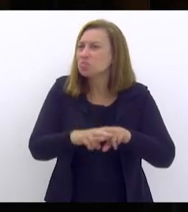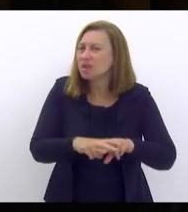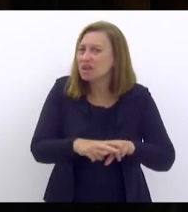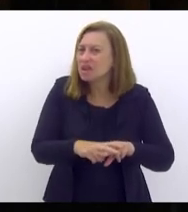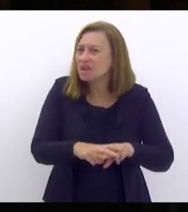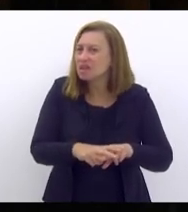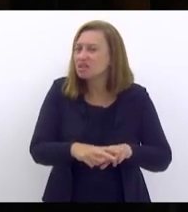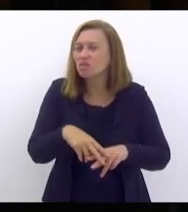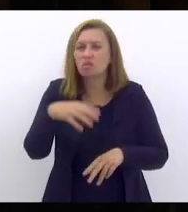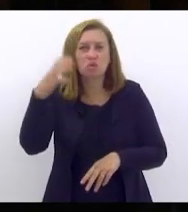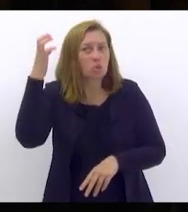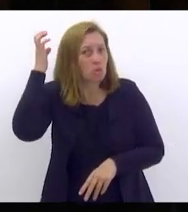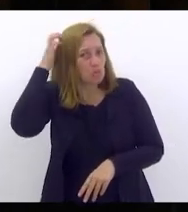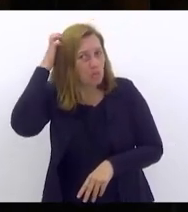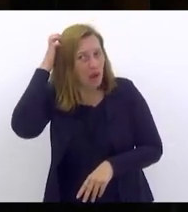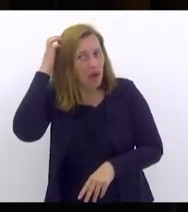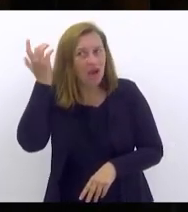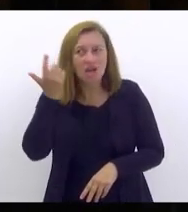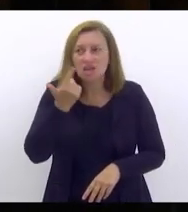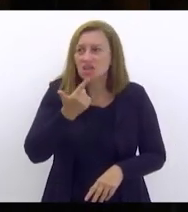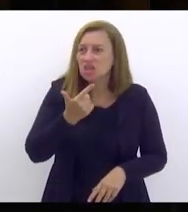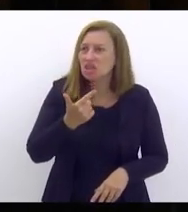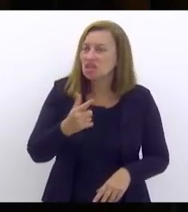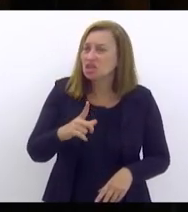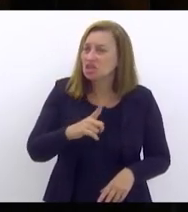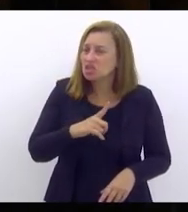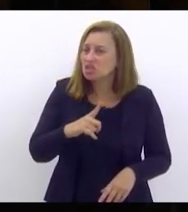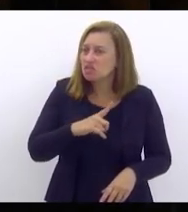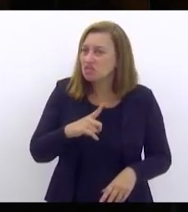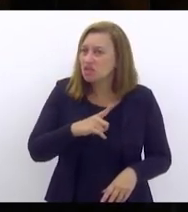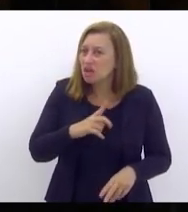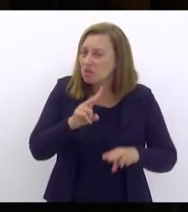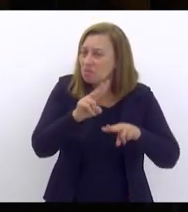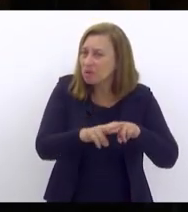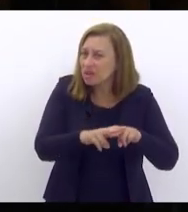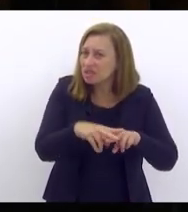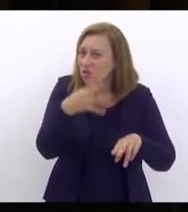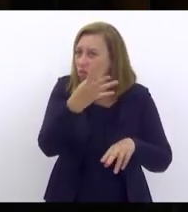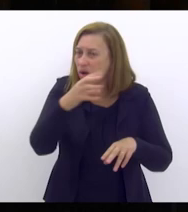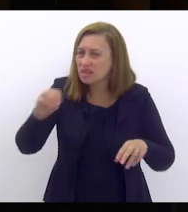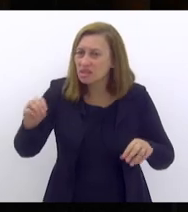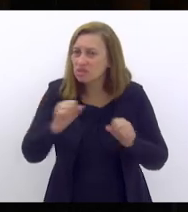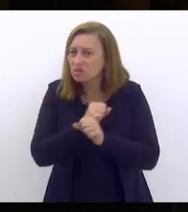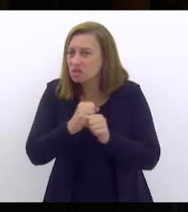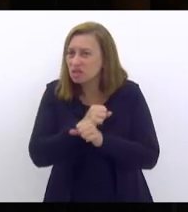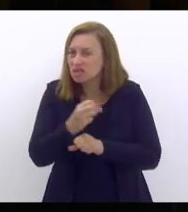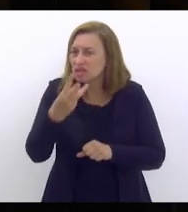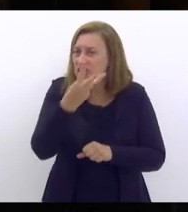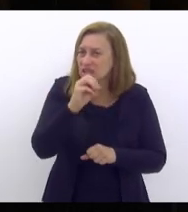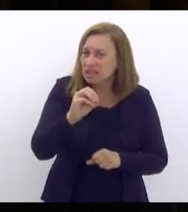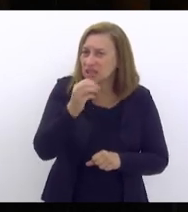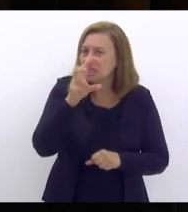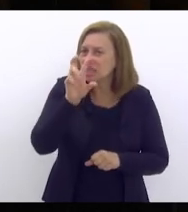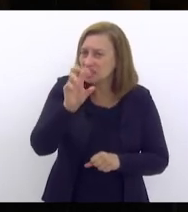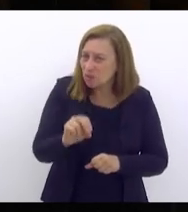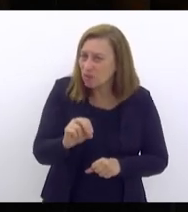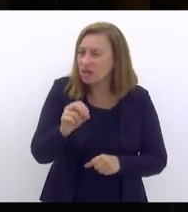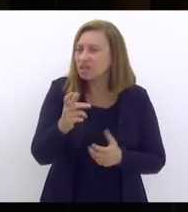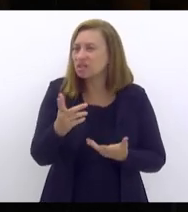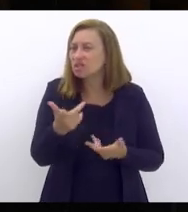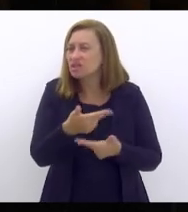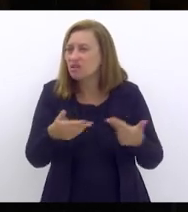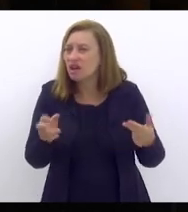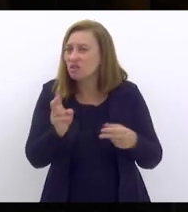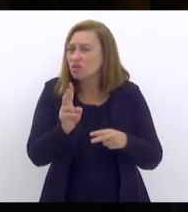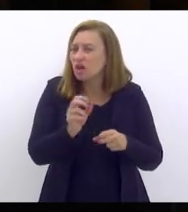foram condenados, que tiveram condenações de 400 anos, que tiveram condenações de 30, 50, diversos